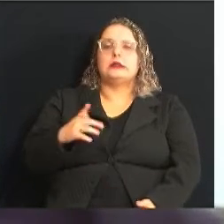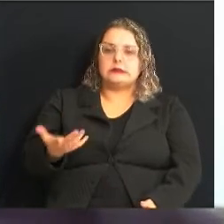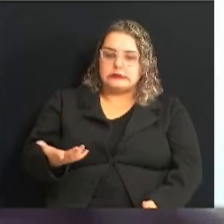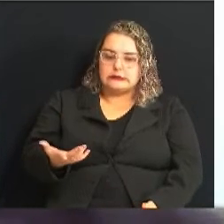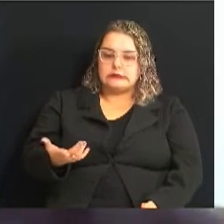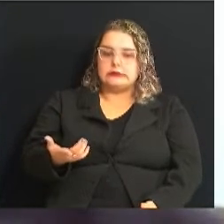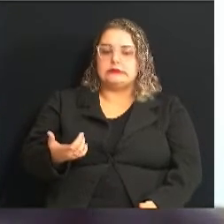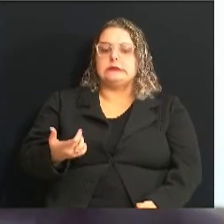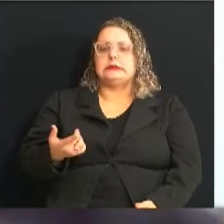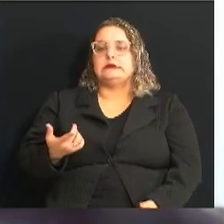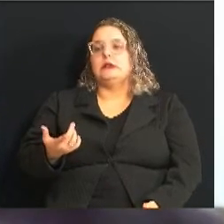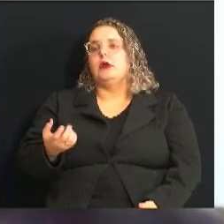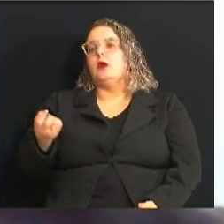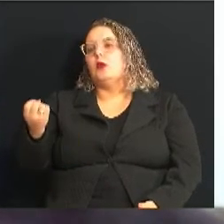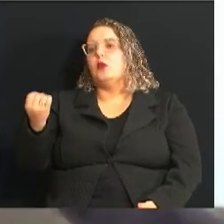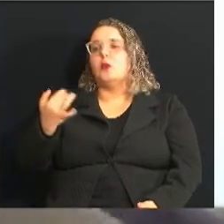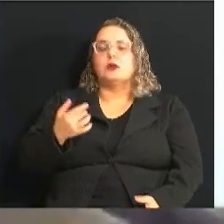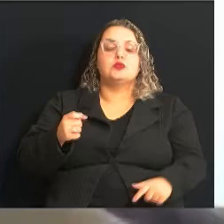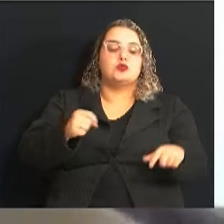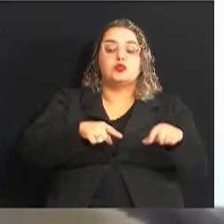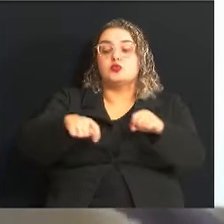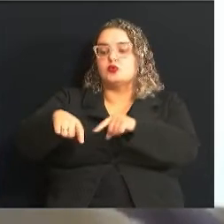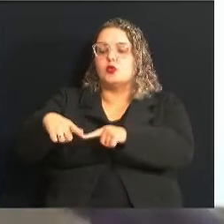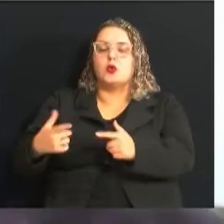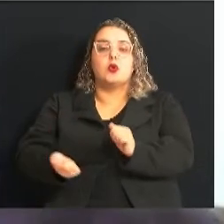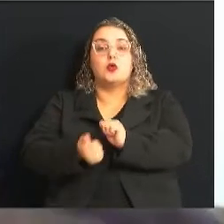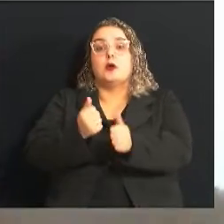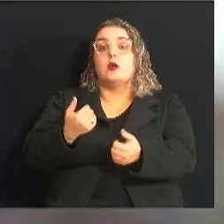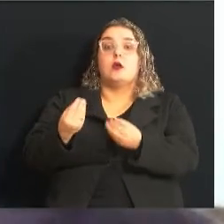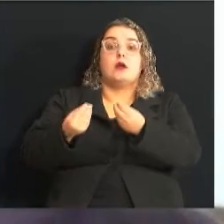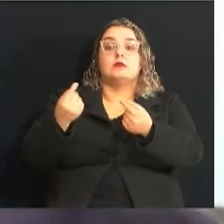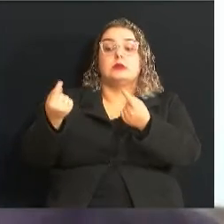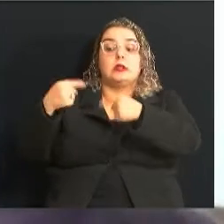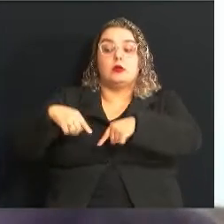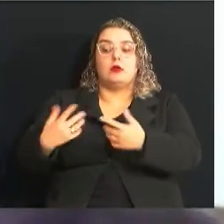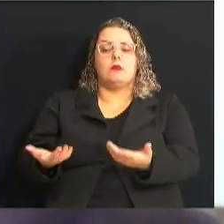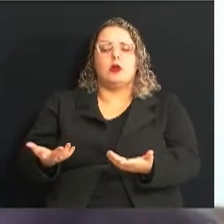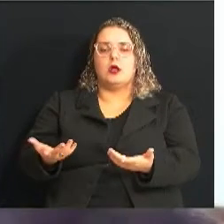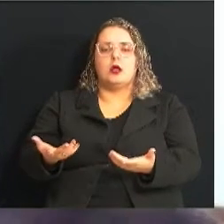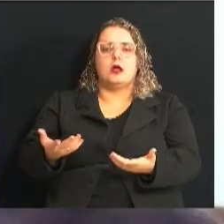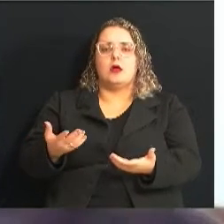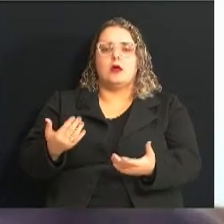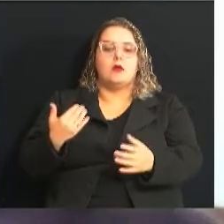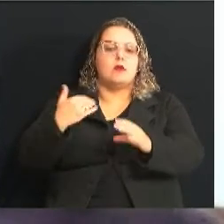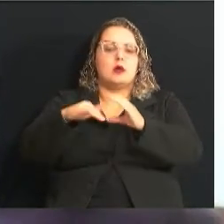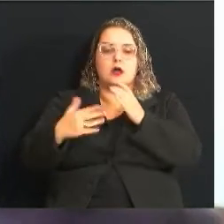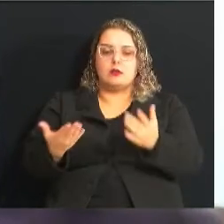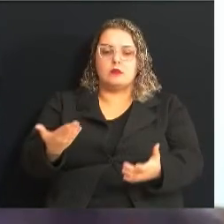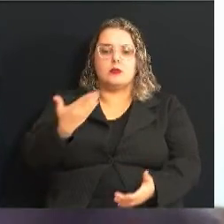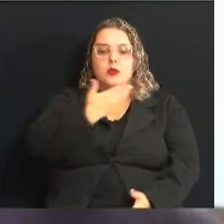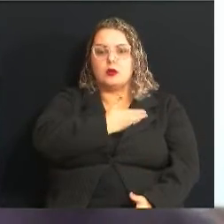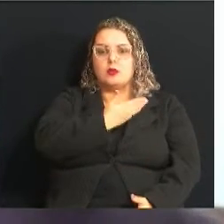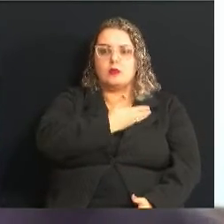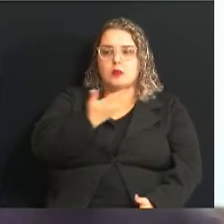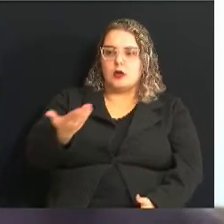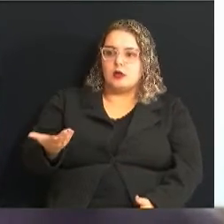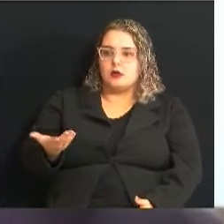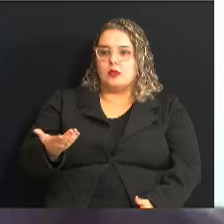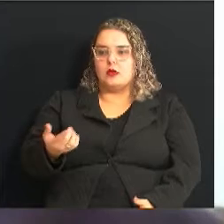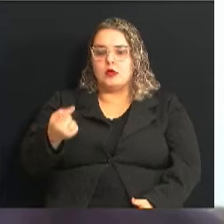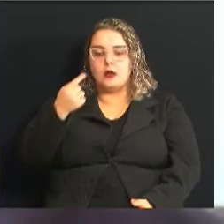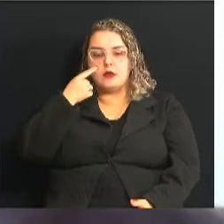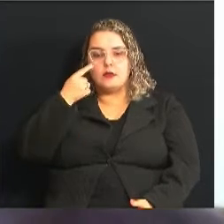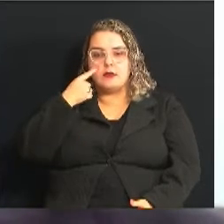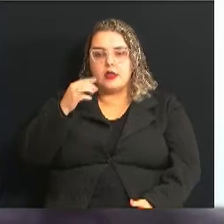olhada quantos gols o time já fez, como que está o campeonato, ou então vai mandar uma mensagem para um colega, né, ver a figurinha de